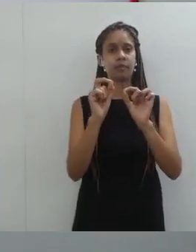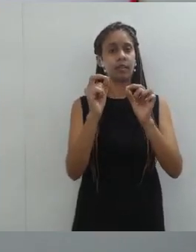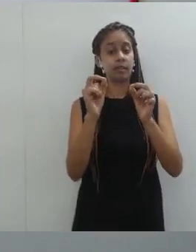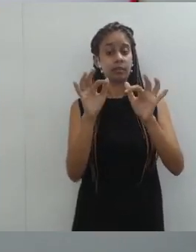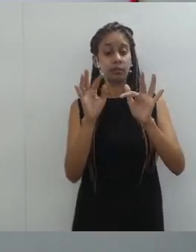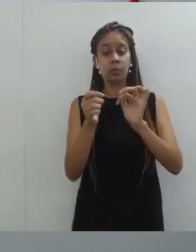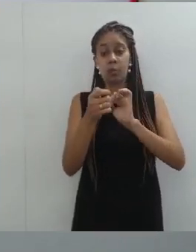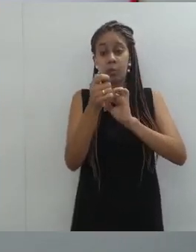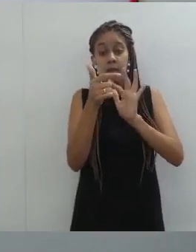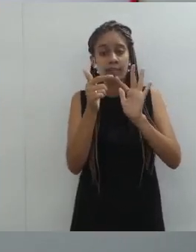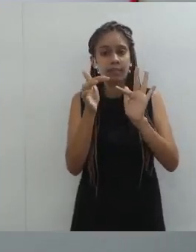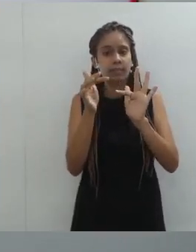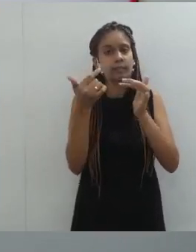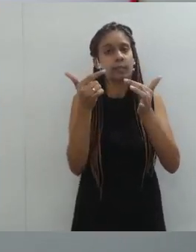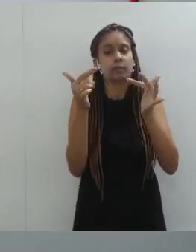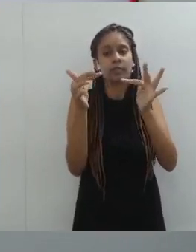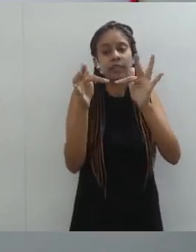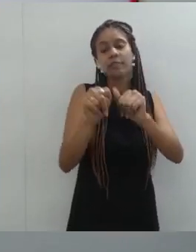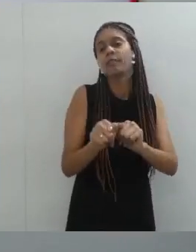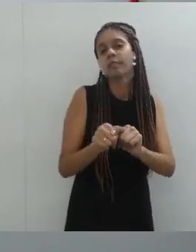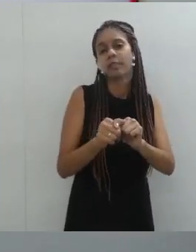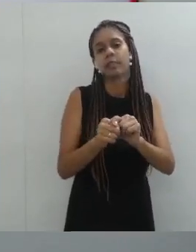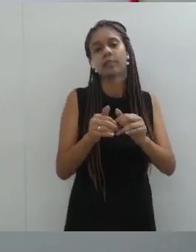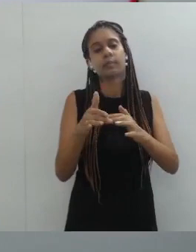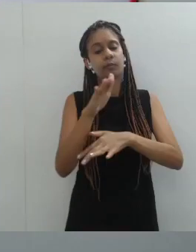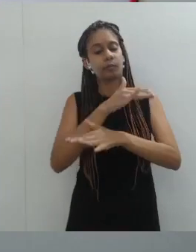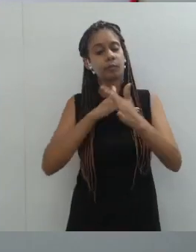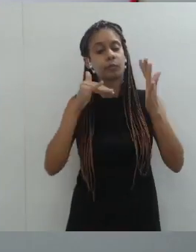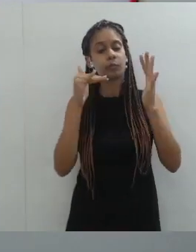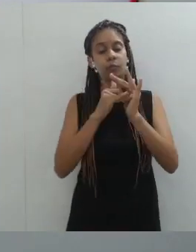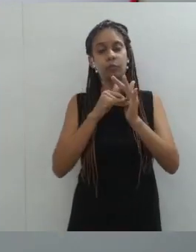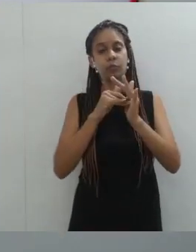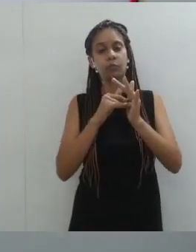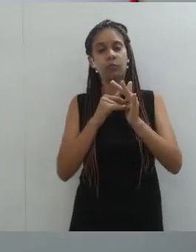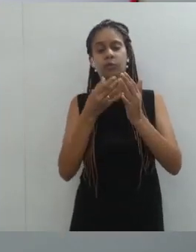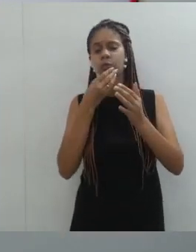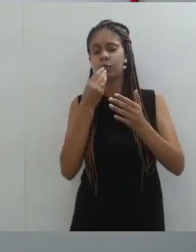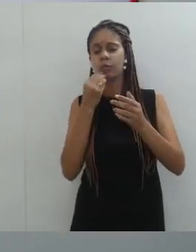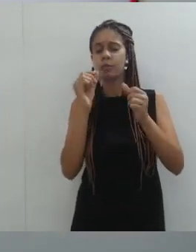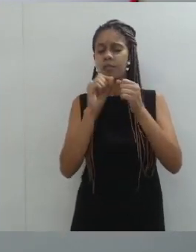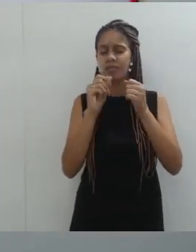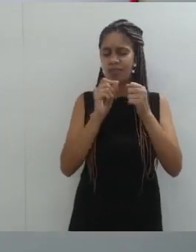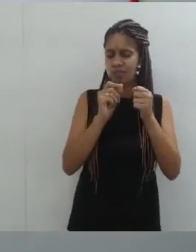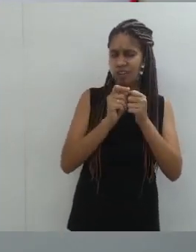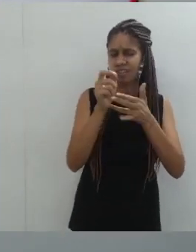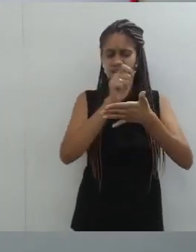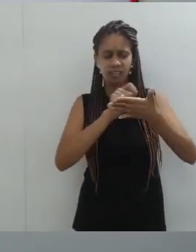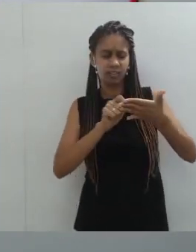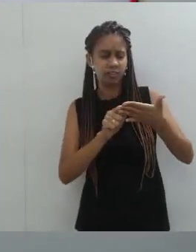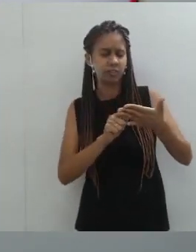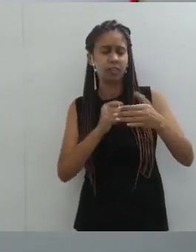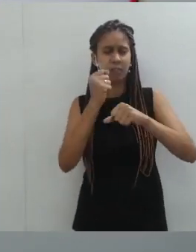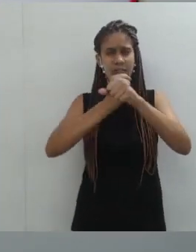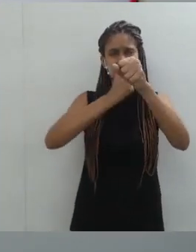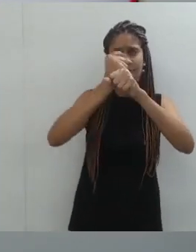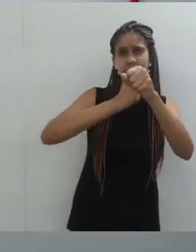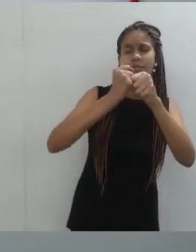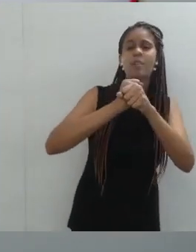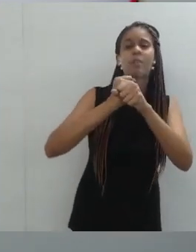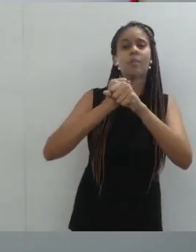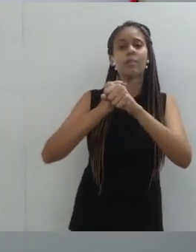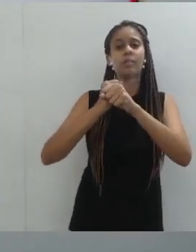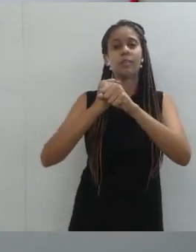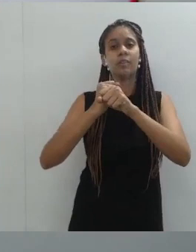Tudo que o homem diz ou escreve, tudo que constrói, tudo que toca, tudo que ele deixa marca, pode e